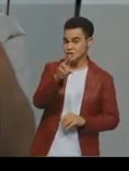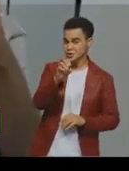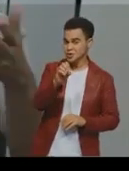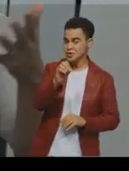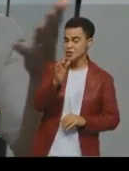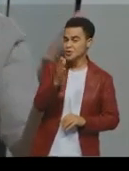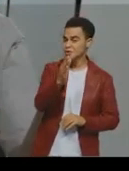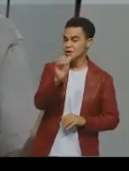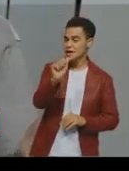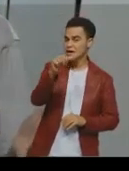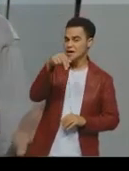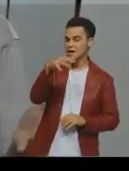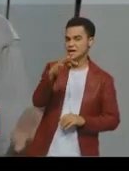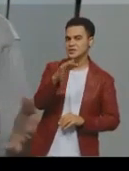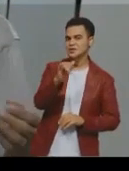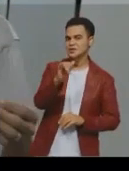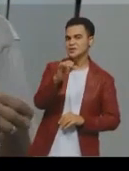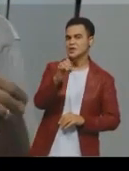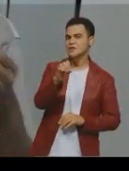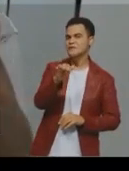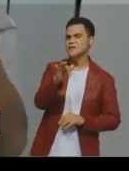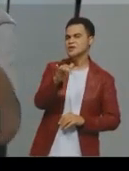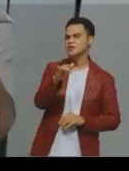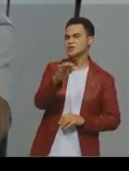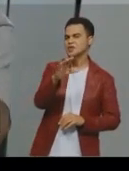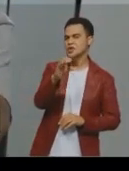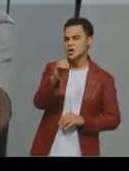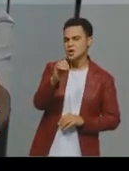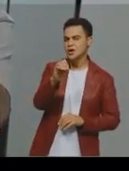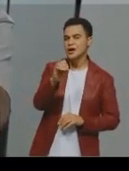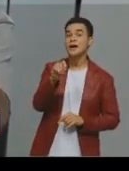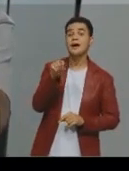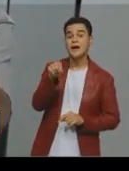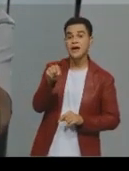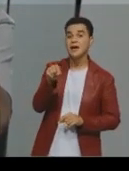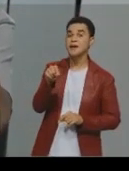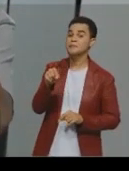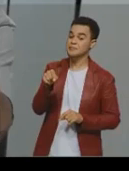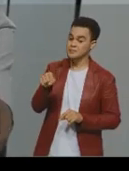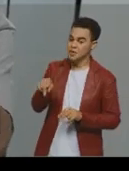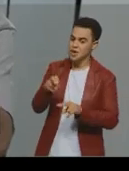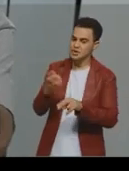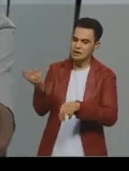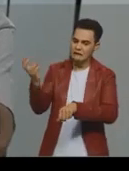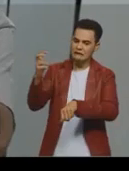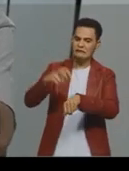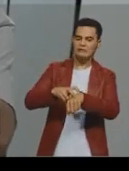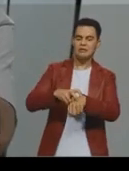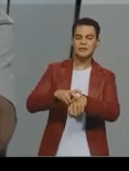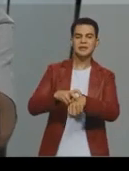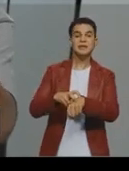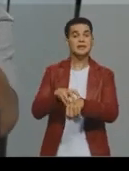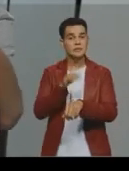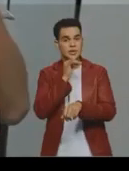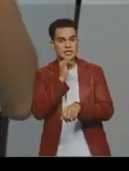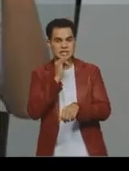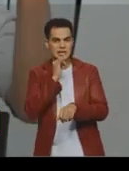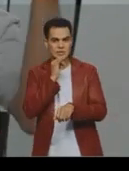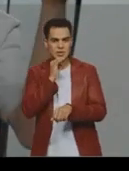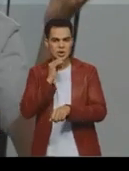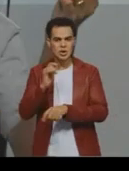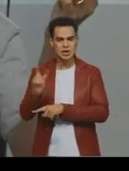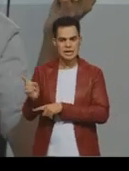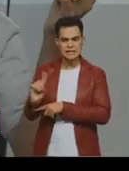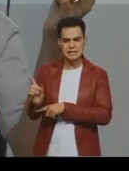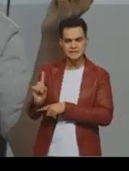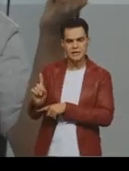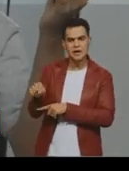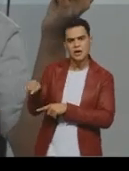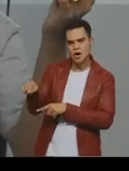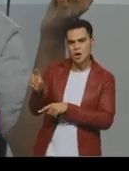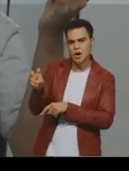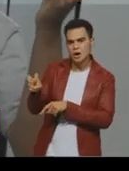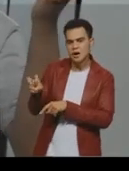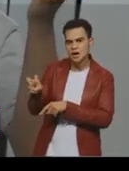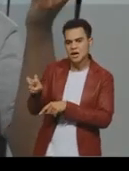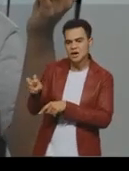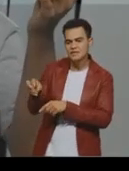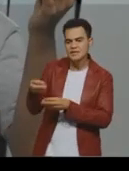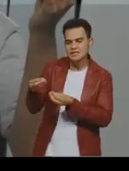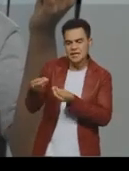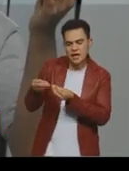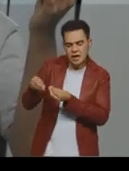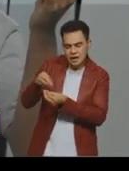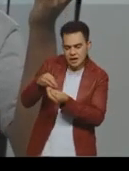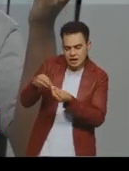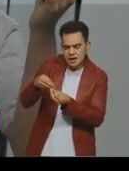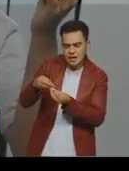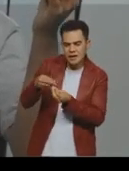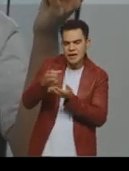venenos de determinadas cobras. Eu não posso pegar um veneno de cascavel para produzir um soro para depois usar no